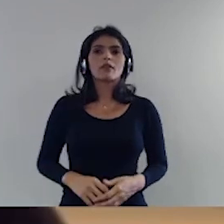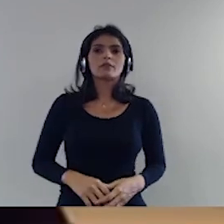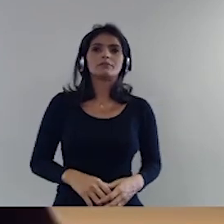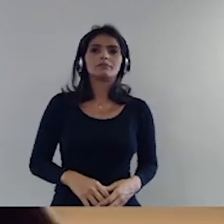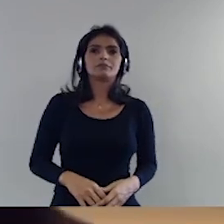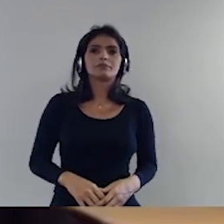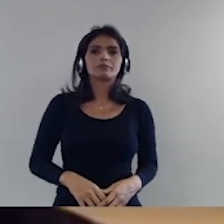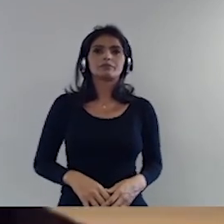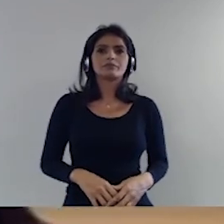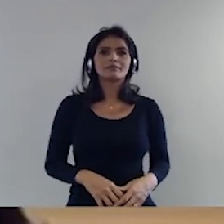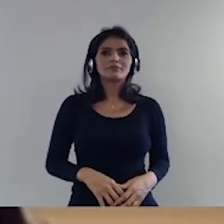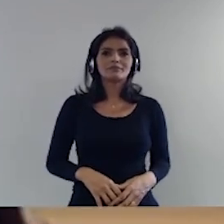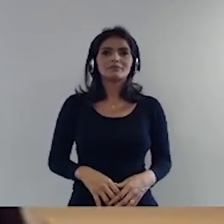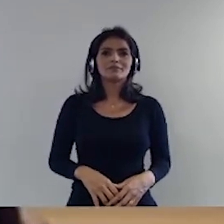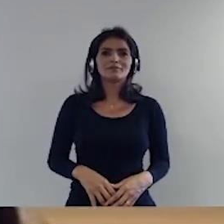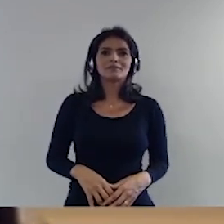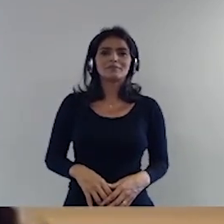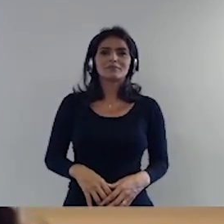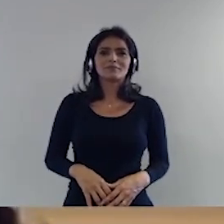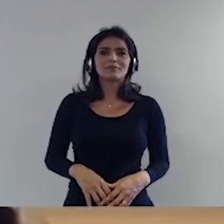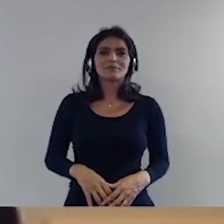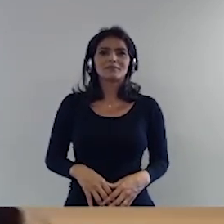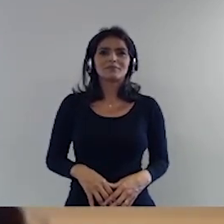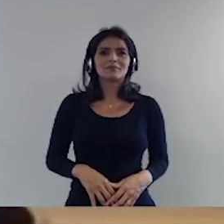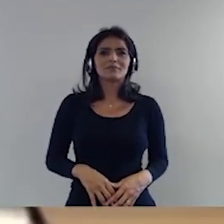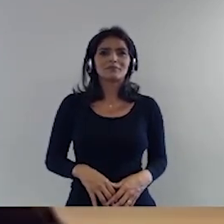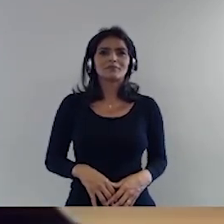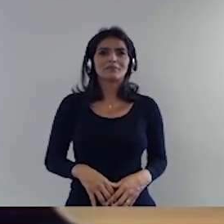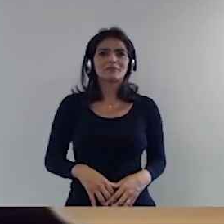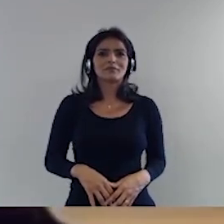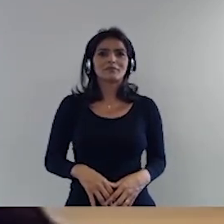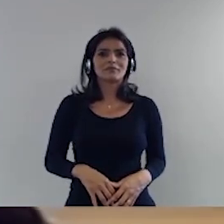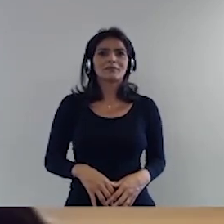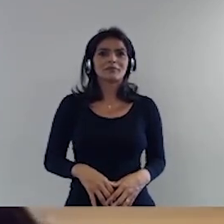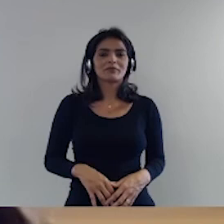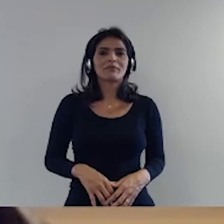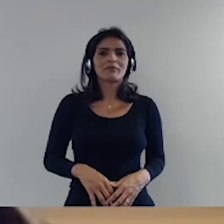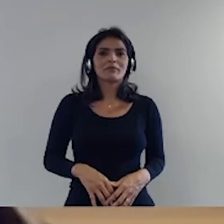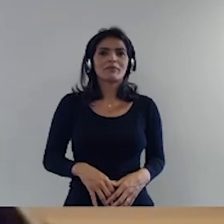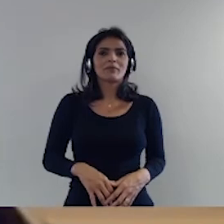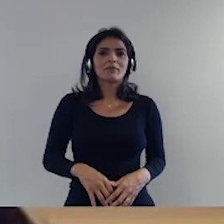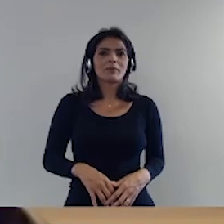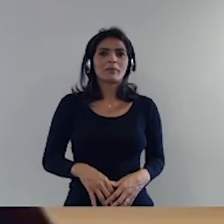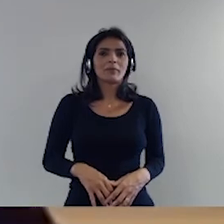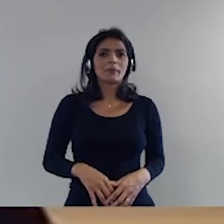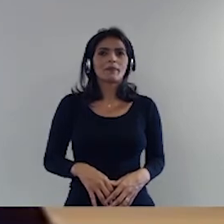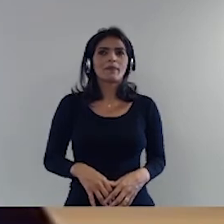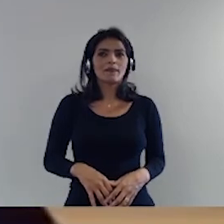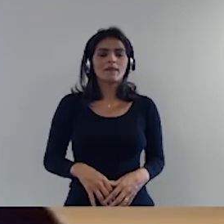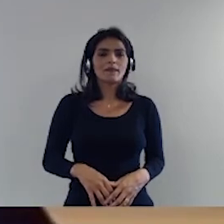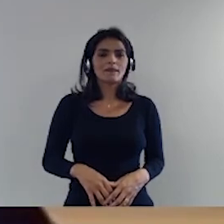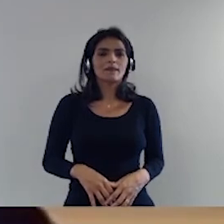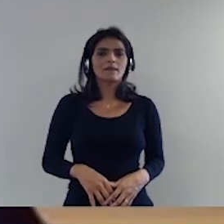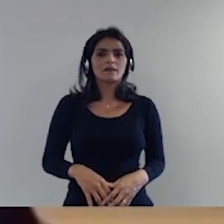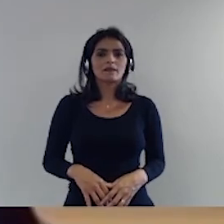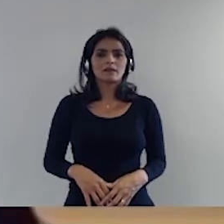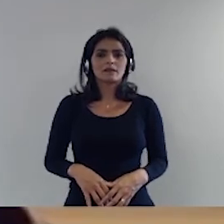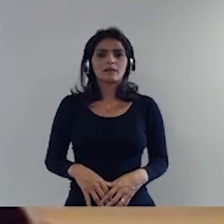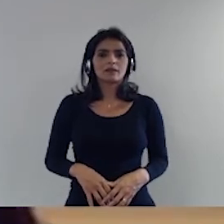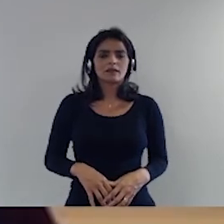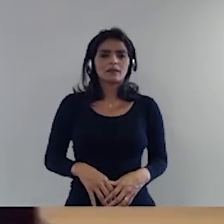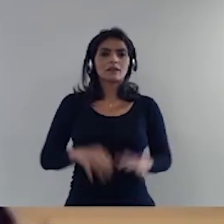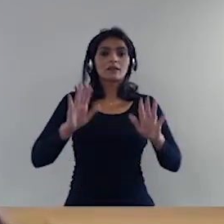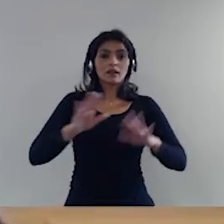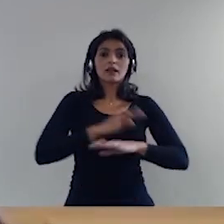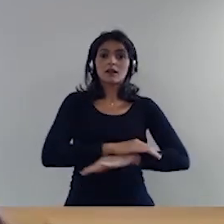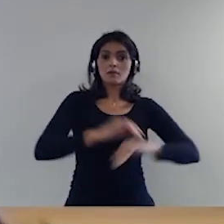decisão importante tomada pelo Supremo Tribunal Federal foi relativamente a uma campanha chamada O Brasil Não